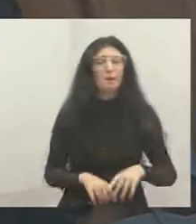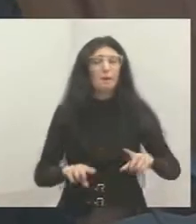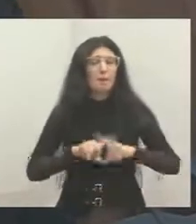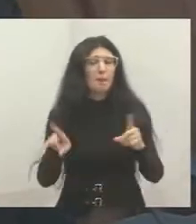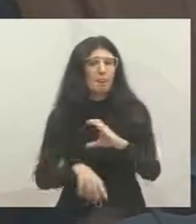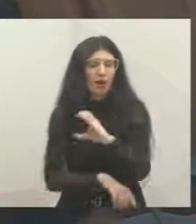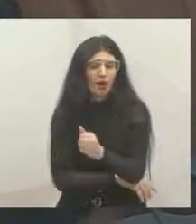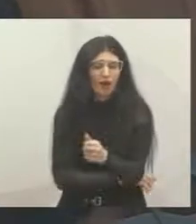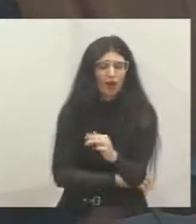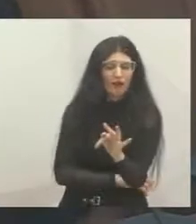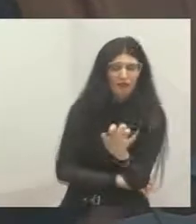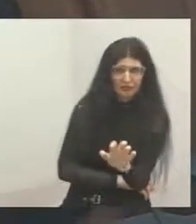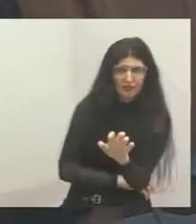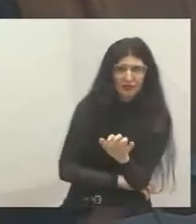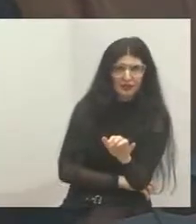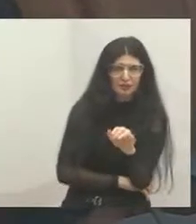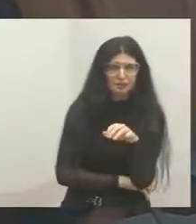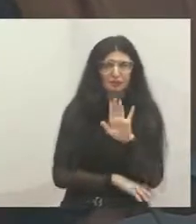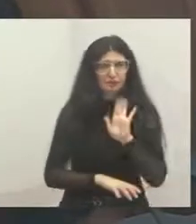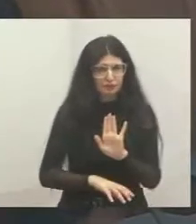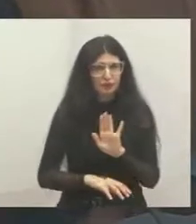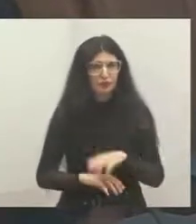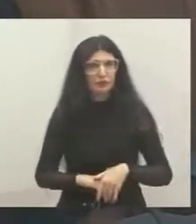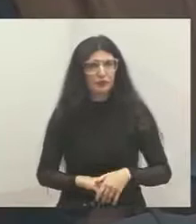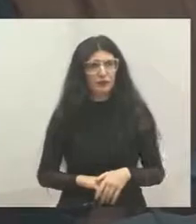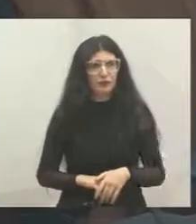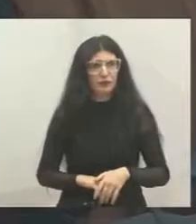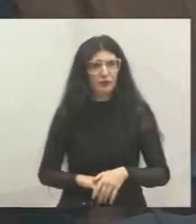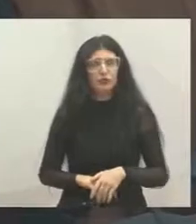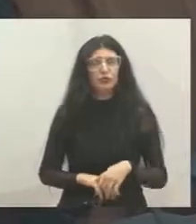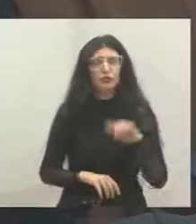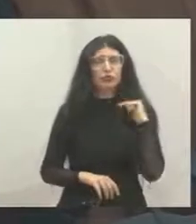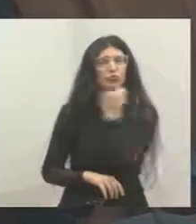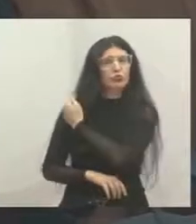CAF, a gente viu que nós usamos